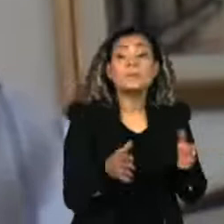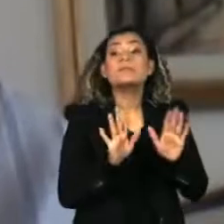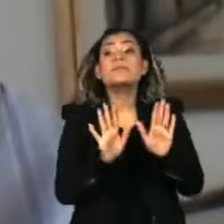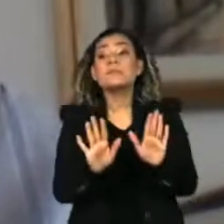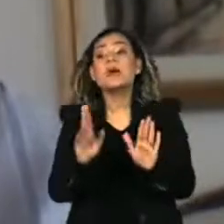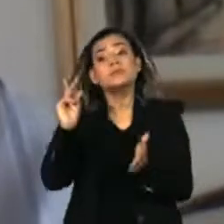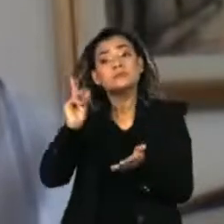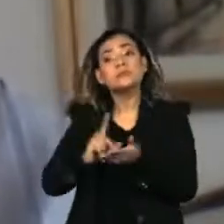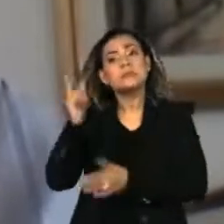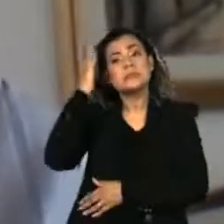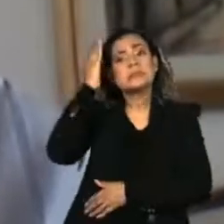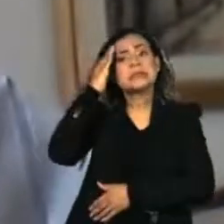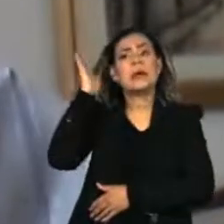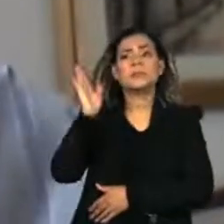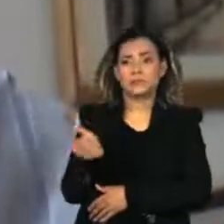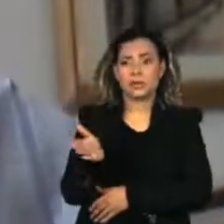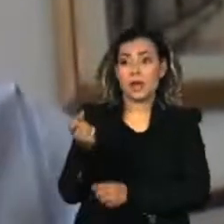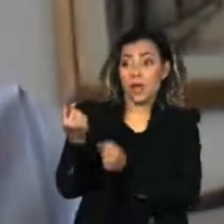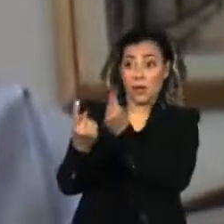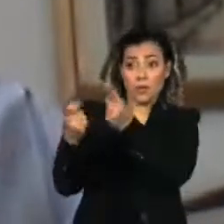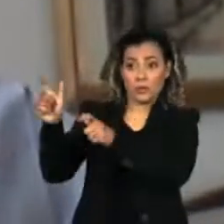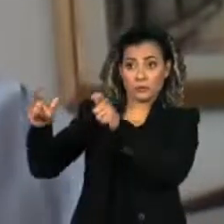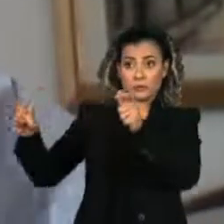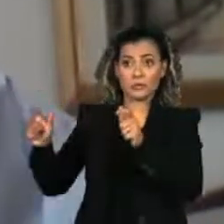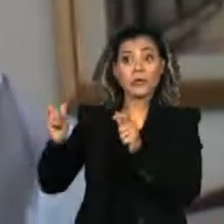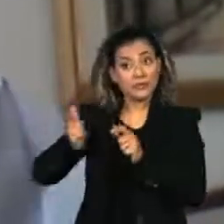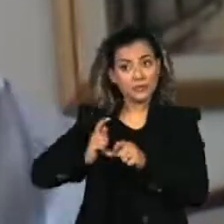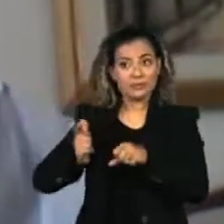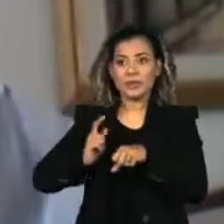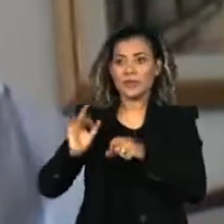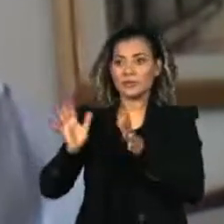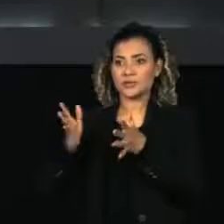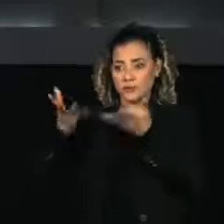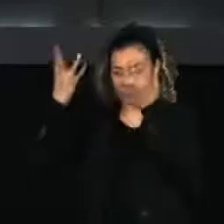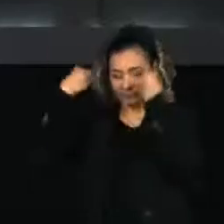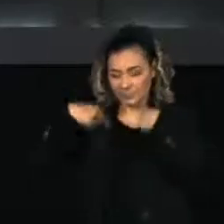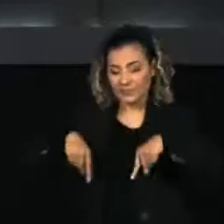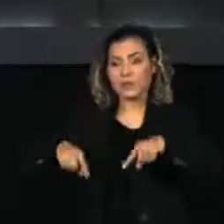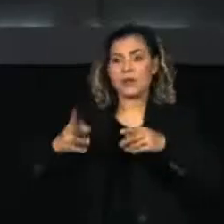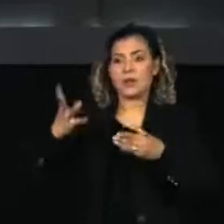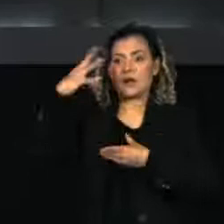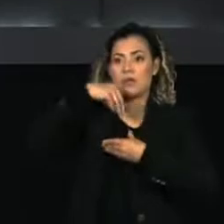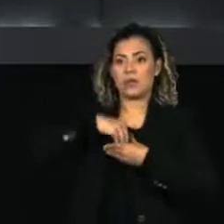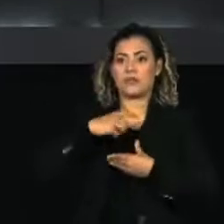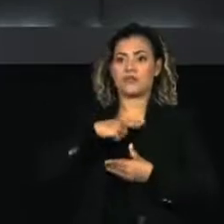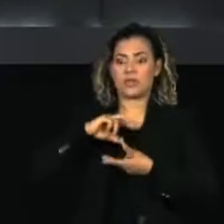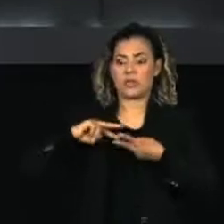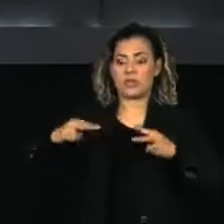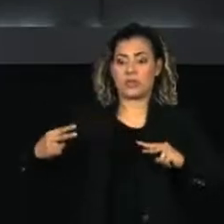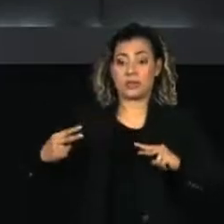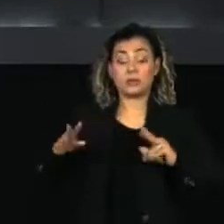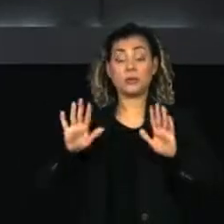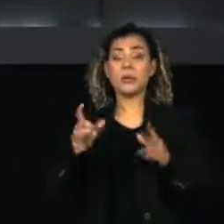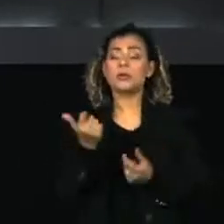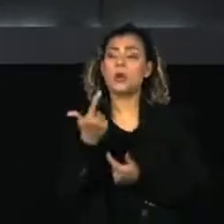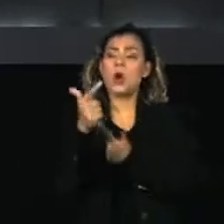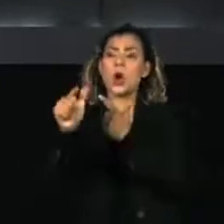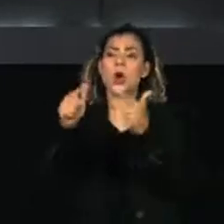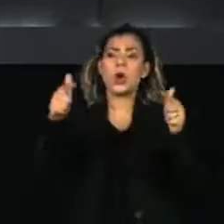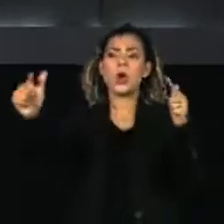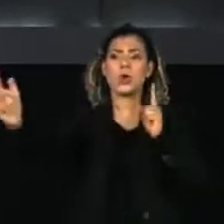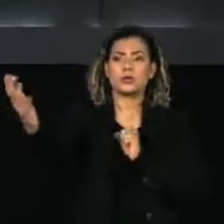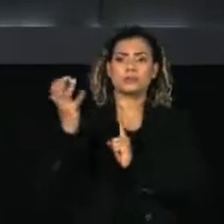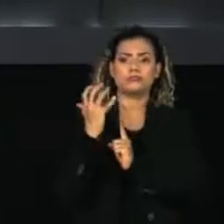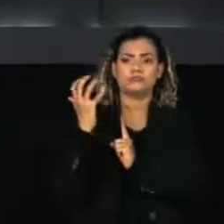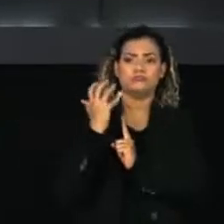nós sabemos que alguns indivíduos têm essa predisposição e outros fatores vão ocorrer ao longo